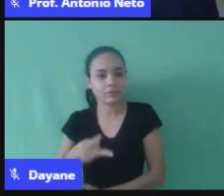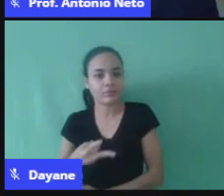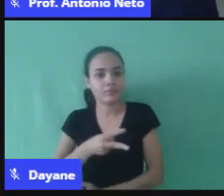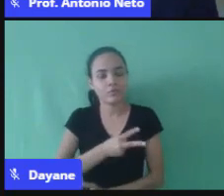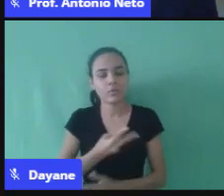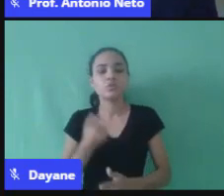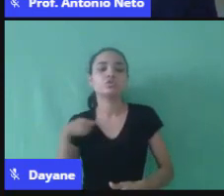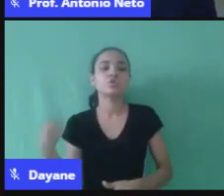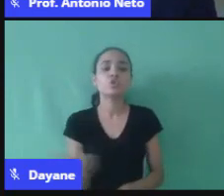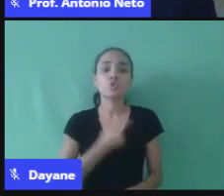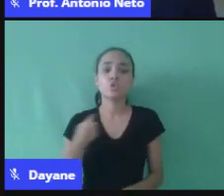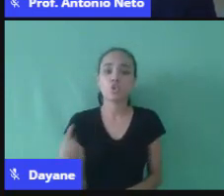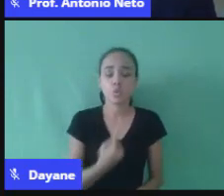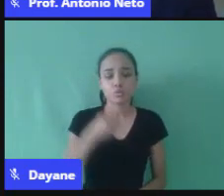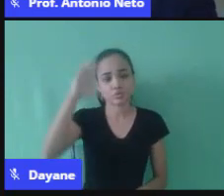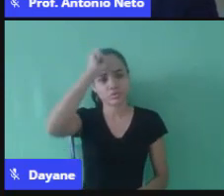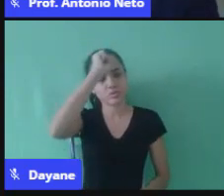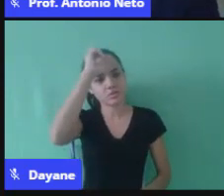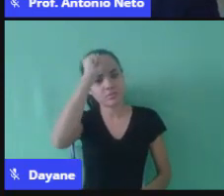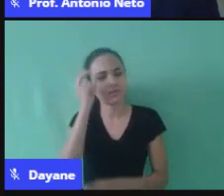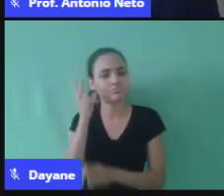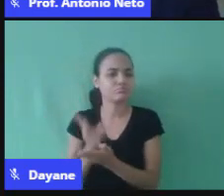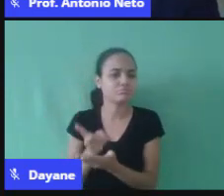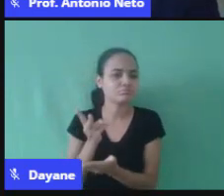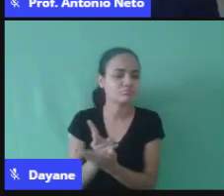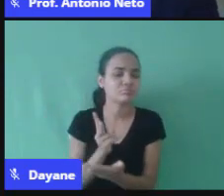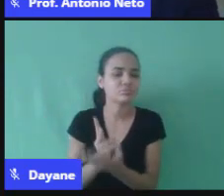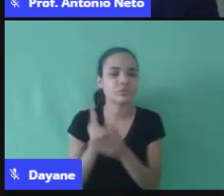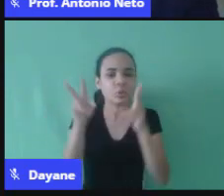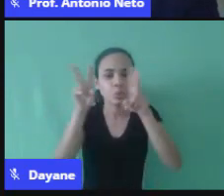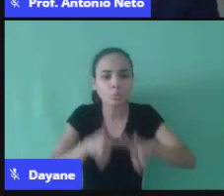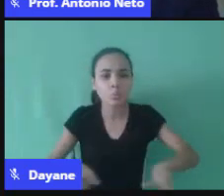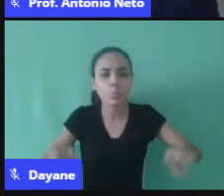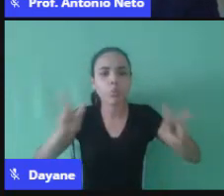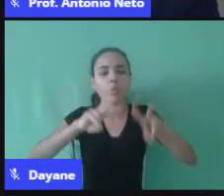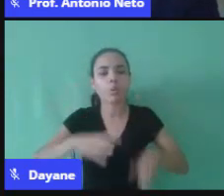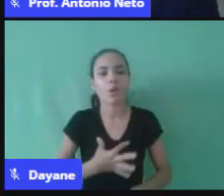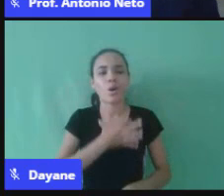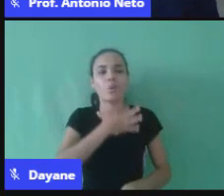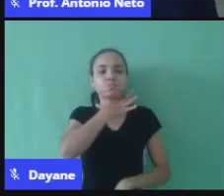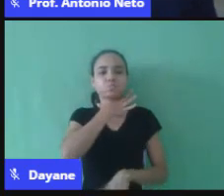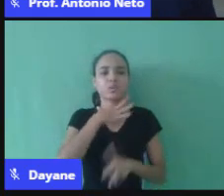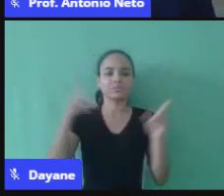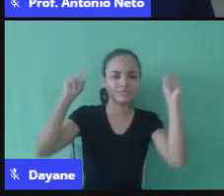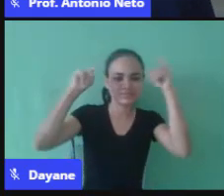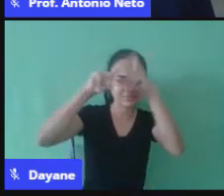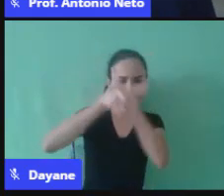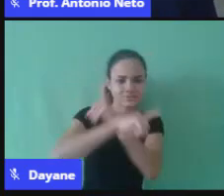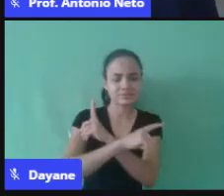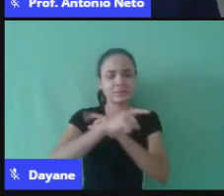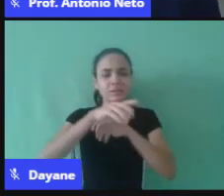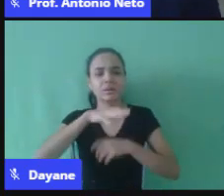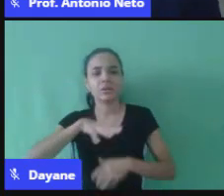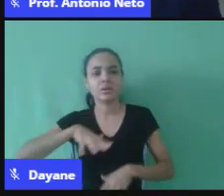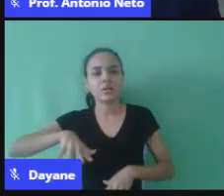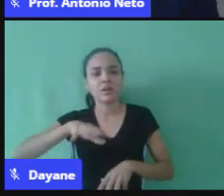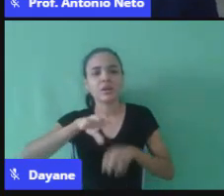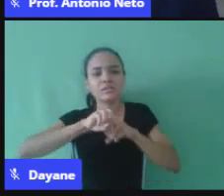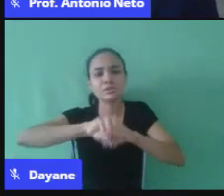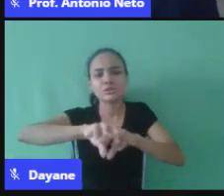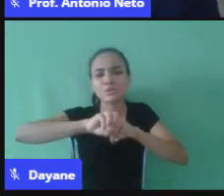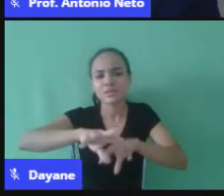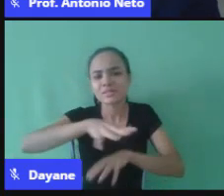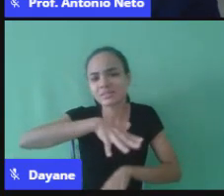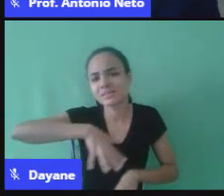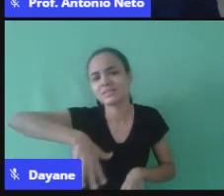e olhando as crises, as situações da educação, todos os cenários em que a educação